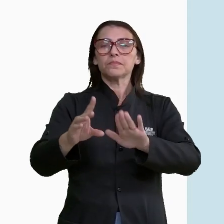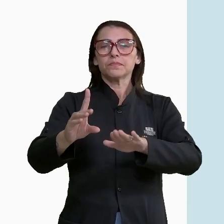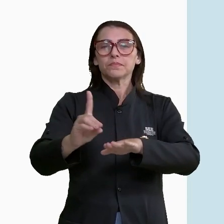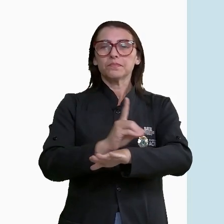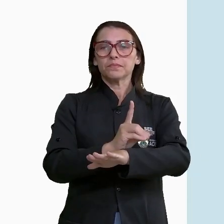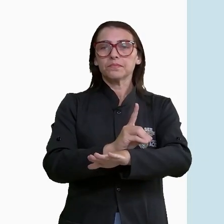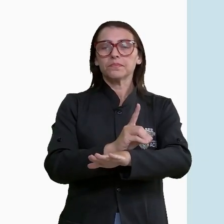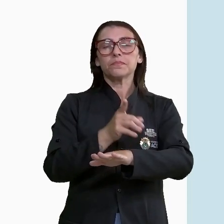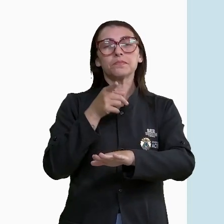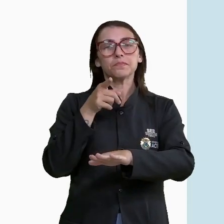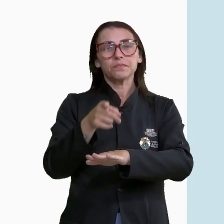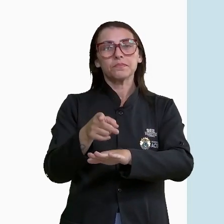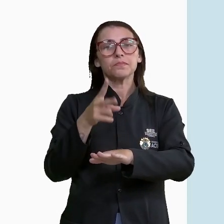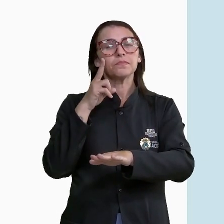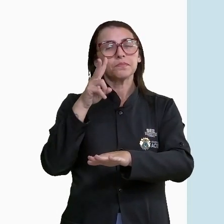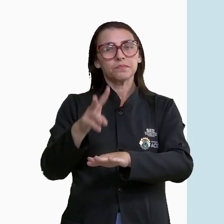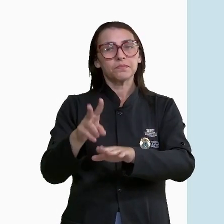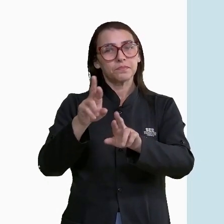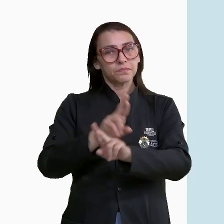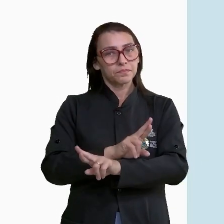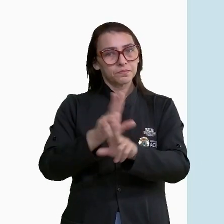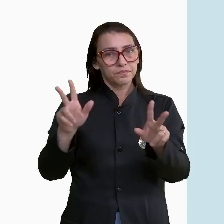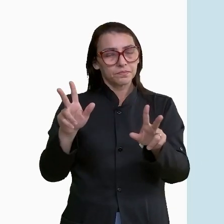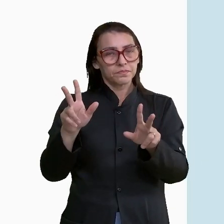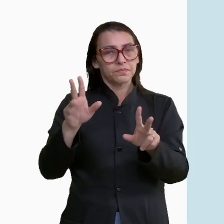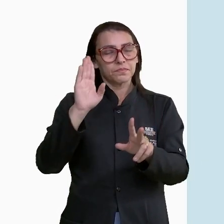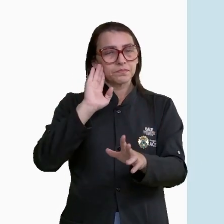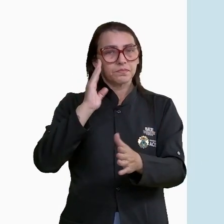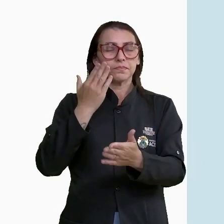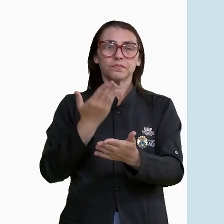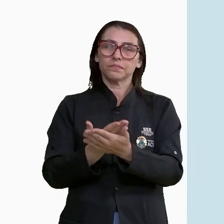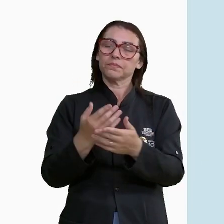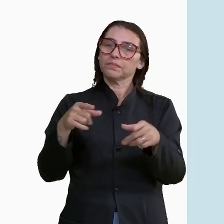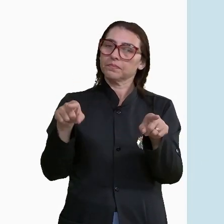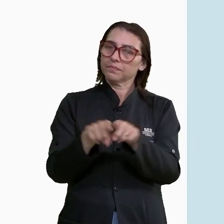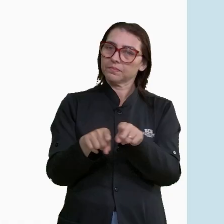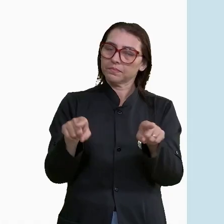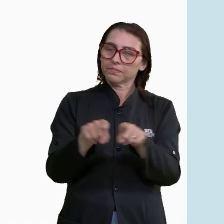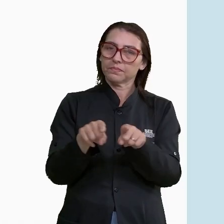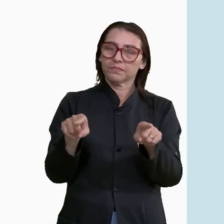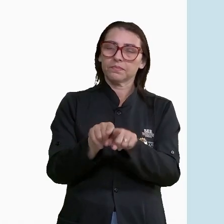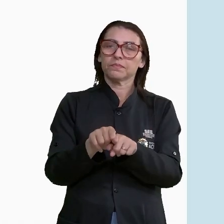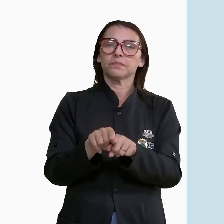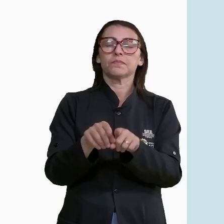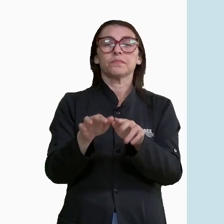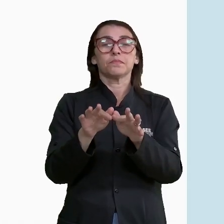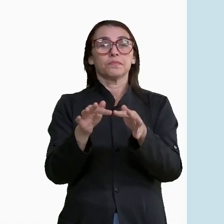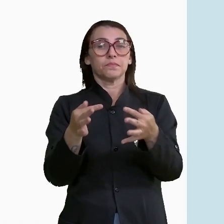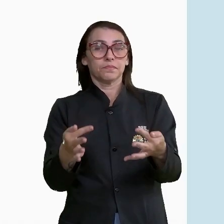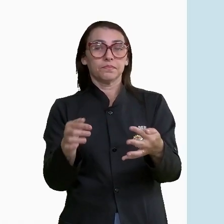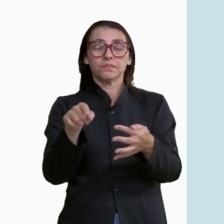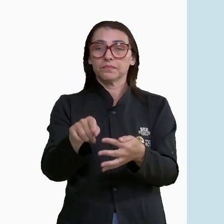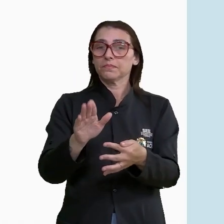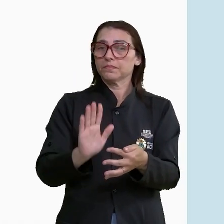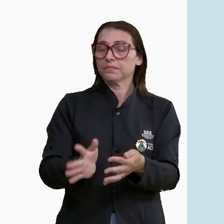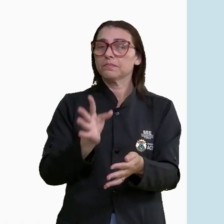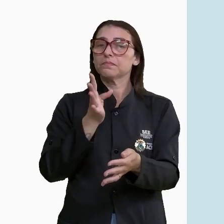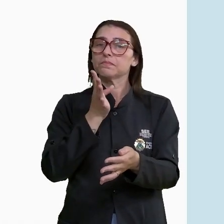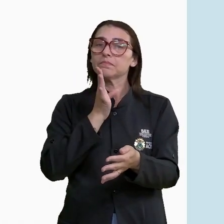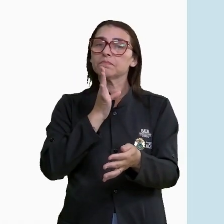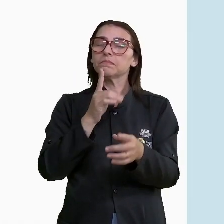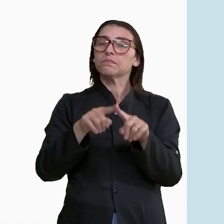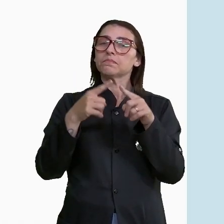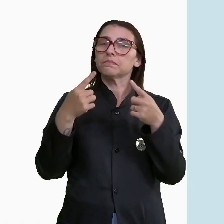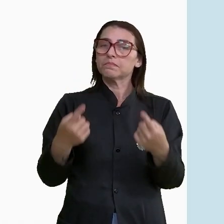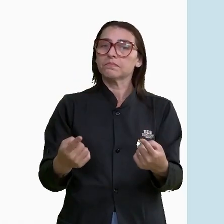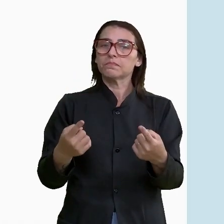faz com que você enxergue um olhar diferente e acredite também que é algo simples, algo que você já conhece, mas que